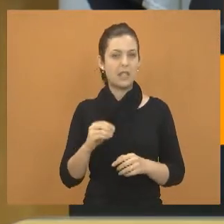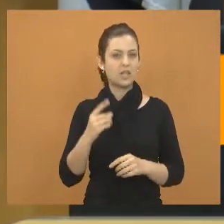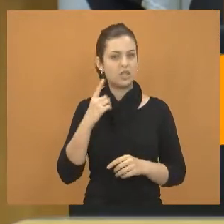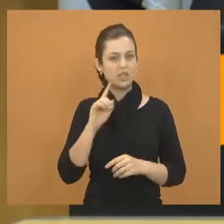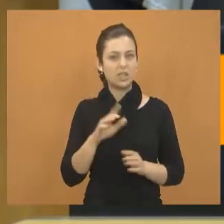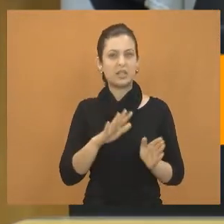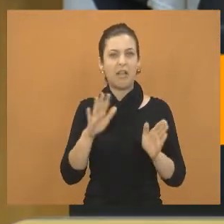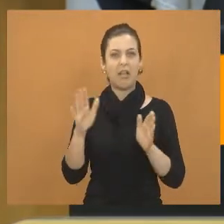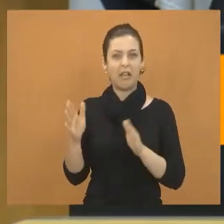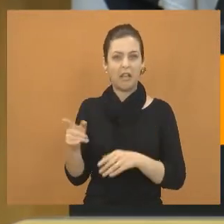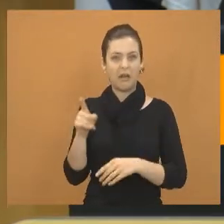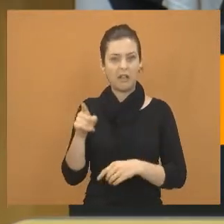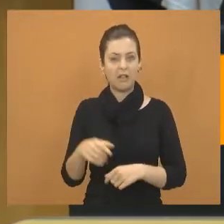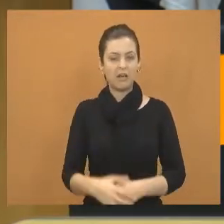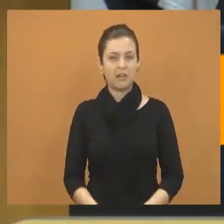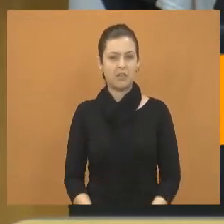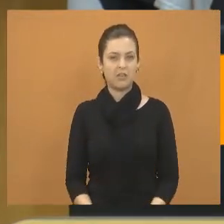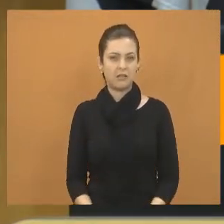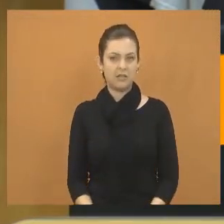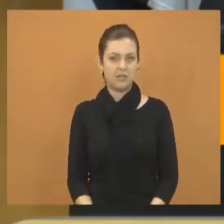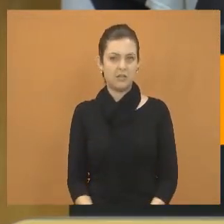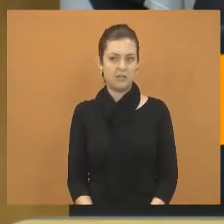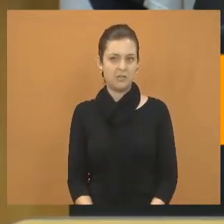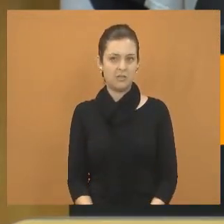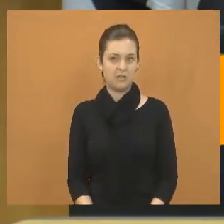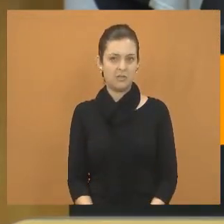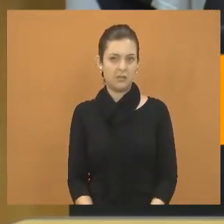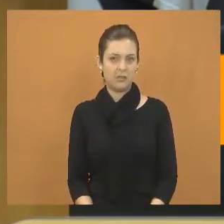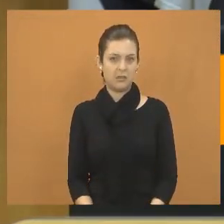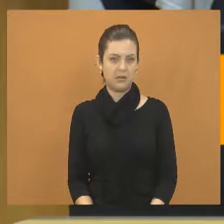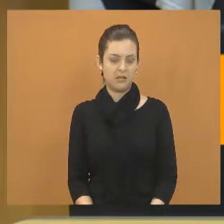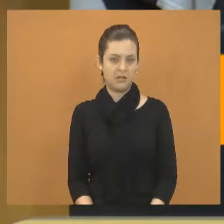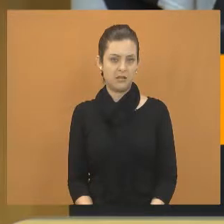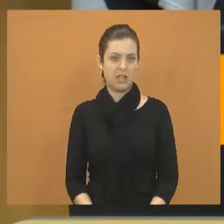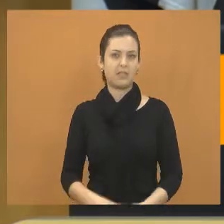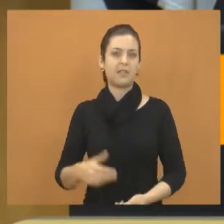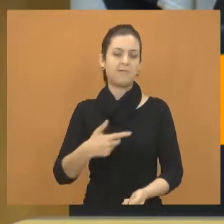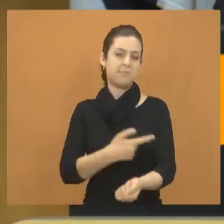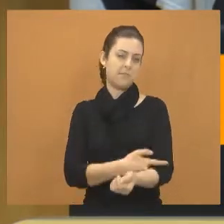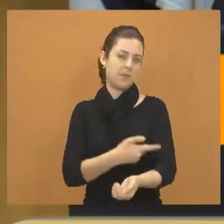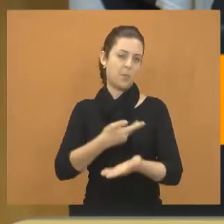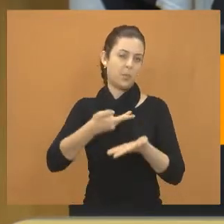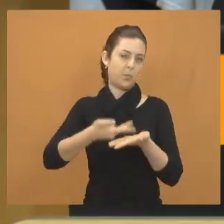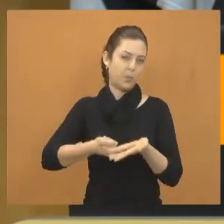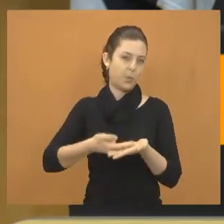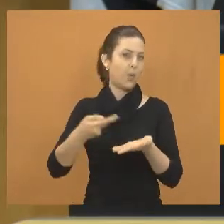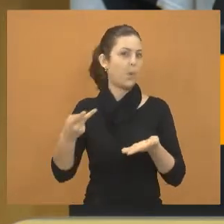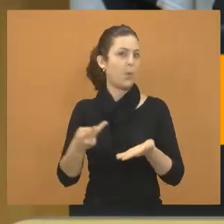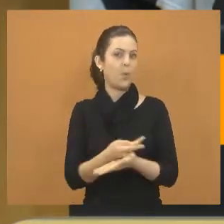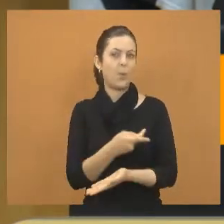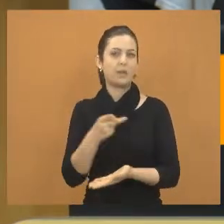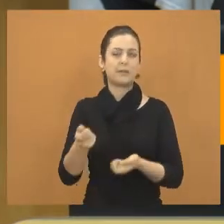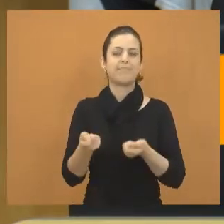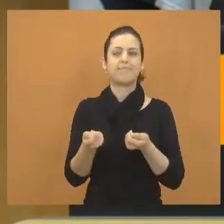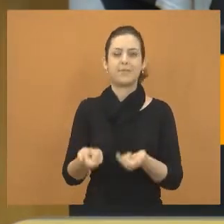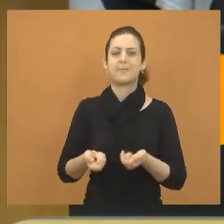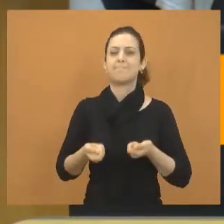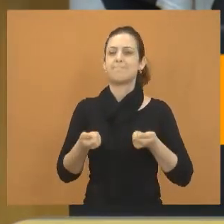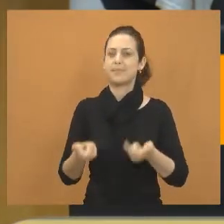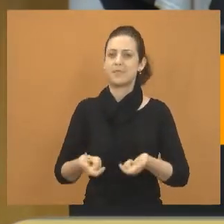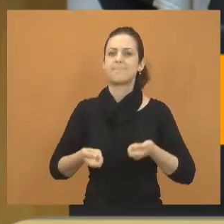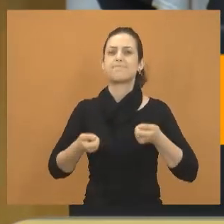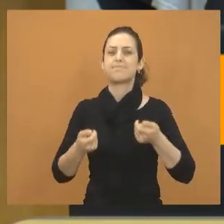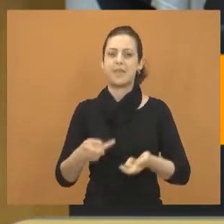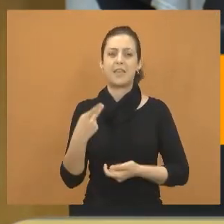que está lá. E aí? Não tem procedimento, está internada. O que, que acontece? Isso dá gasto para